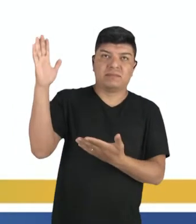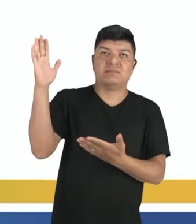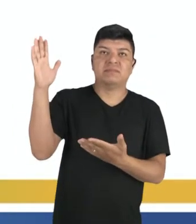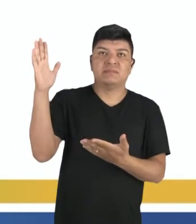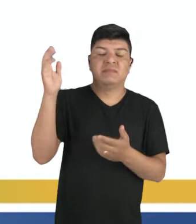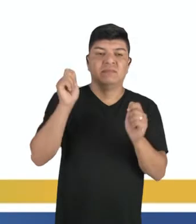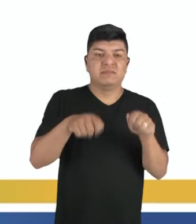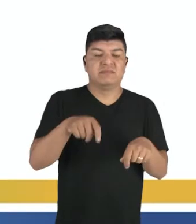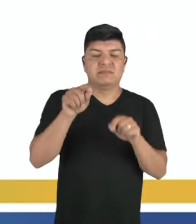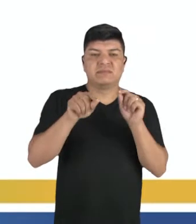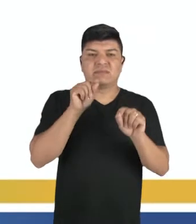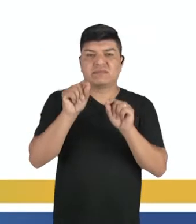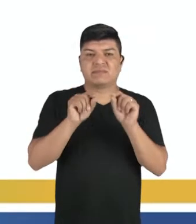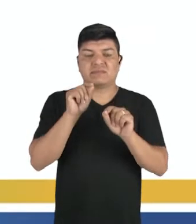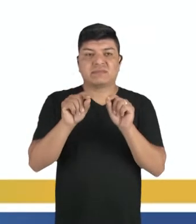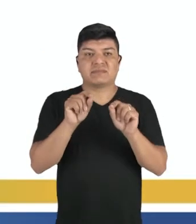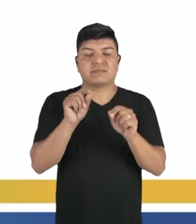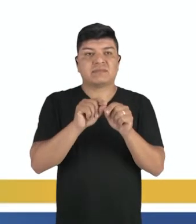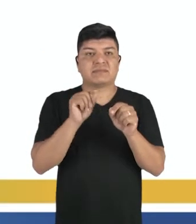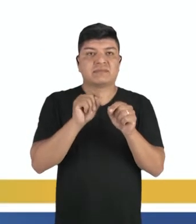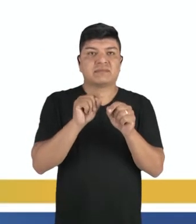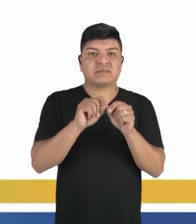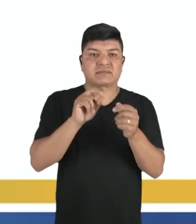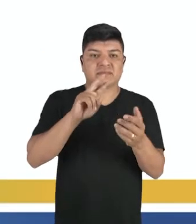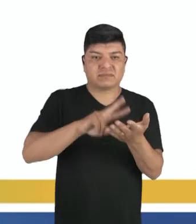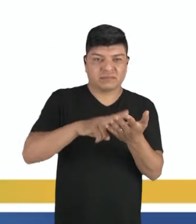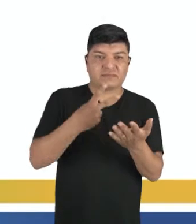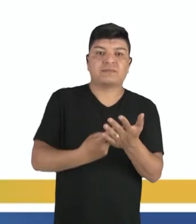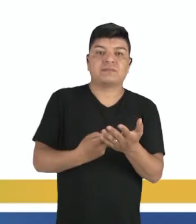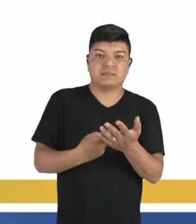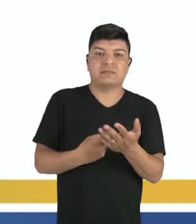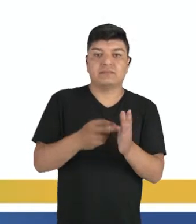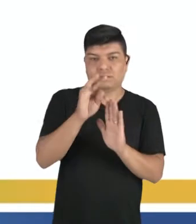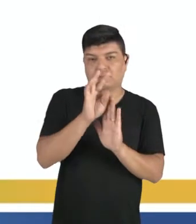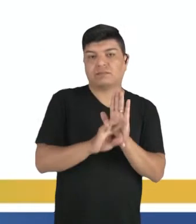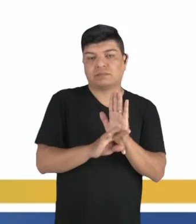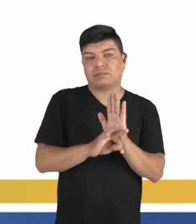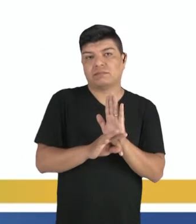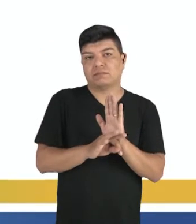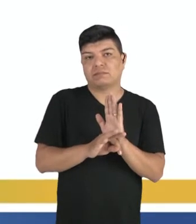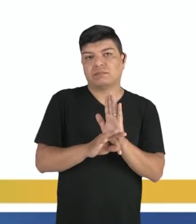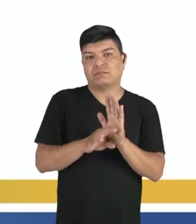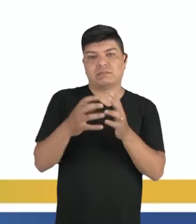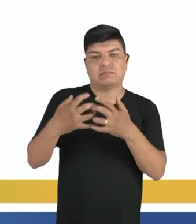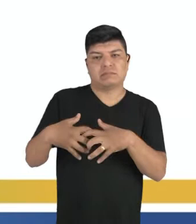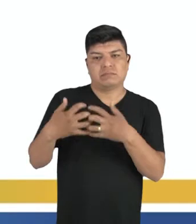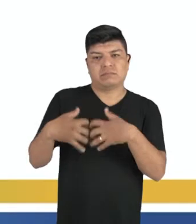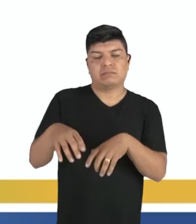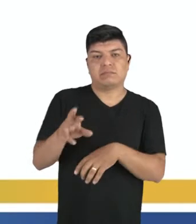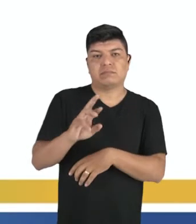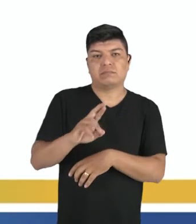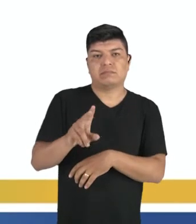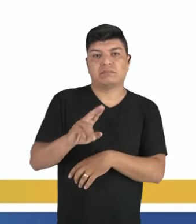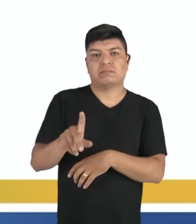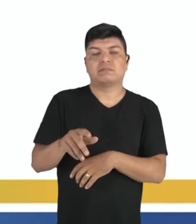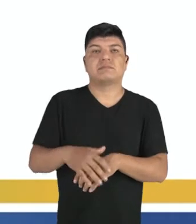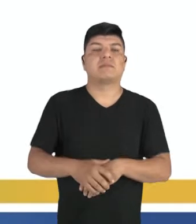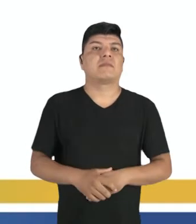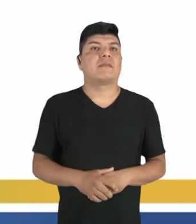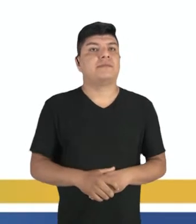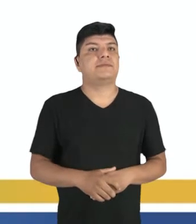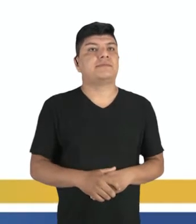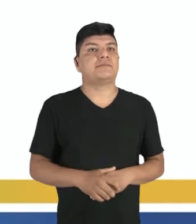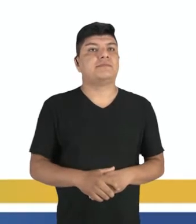para você ali fazer a compreensão tranquilo, né? Não tem muita burocracia ou muito impasse ali para entender aquilo, não,